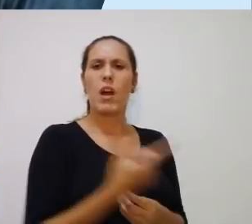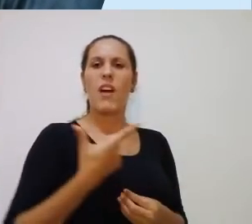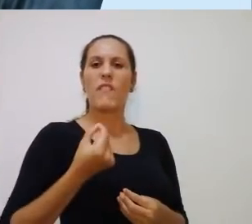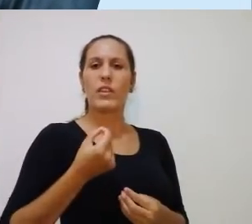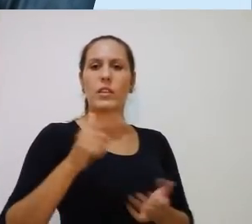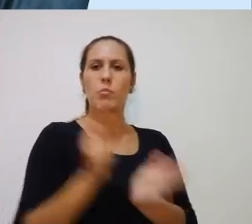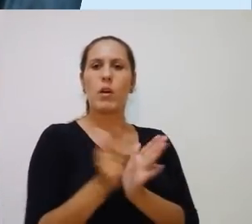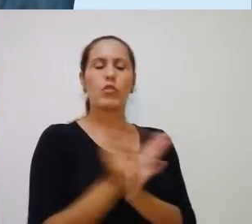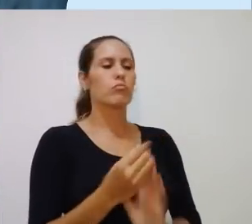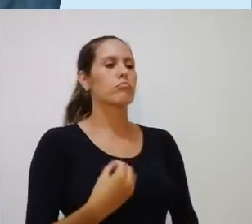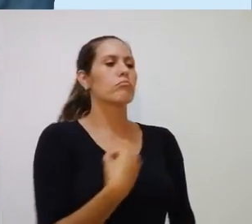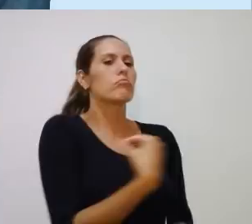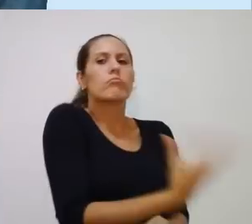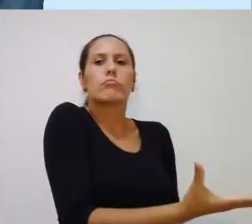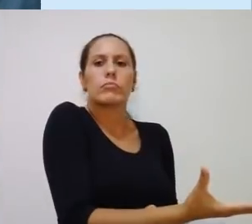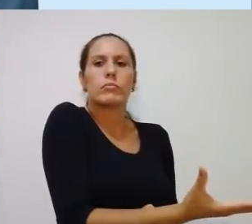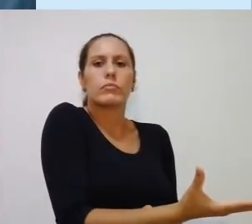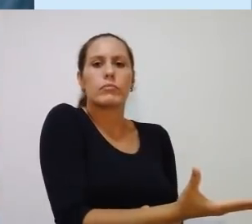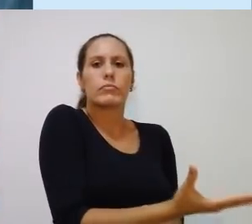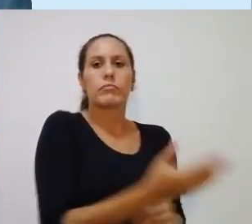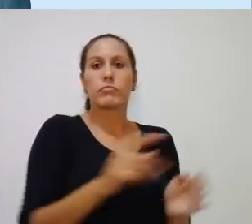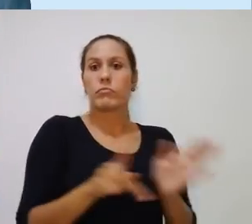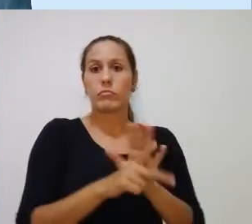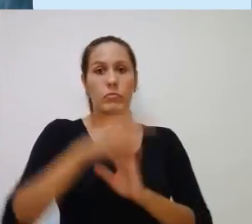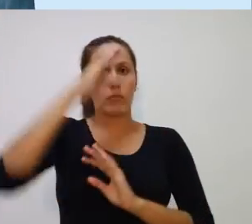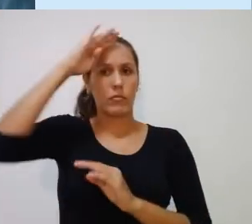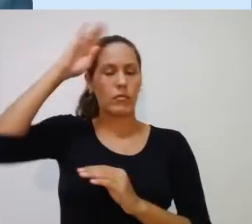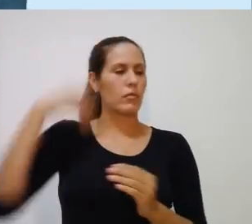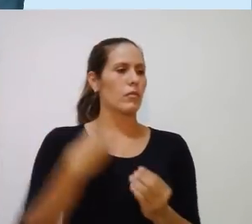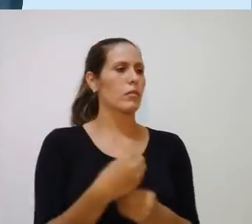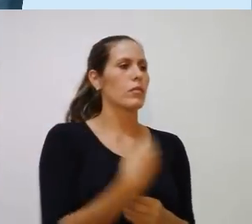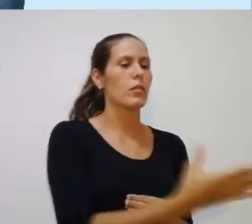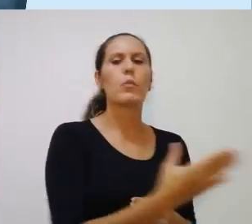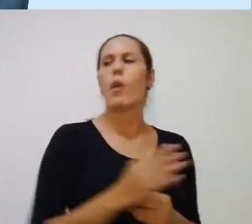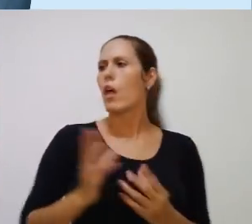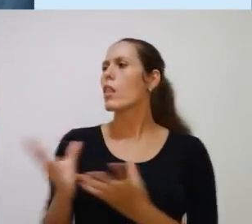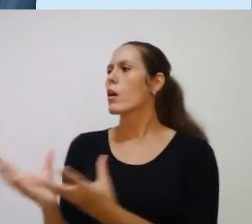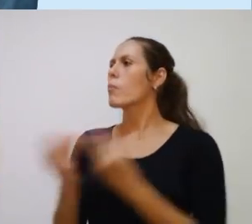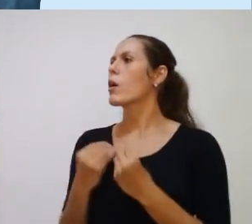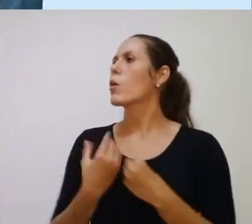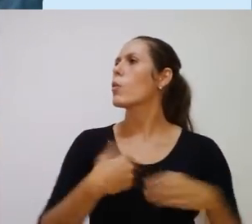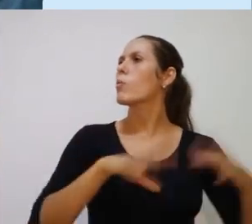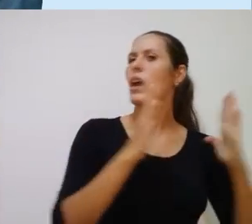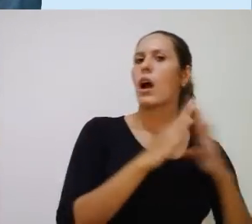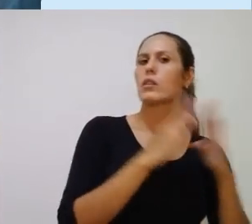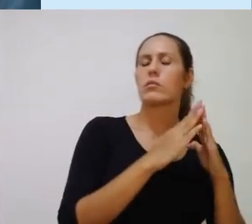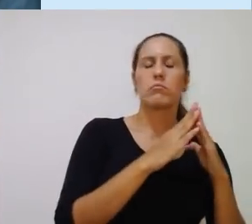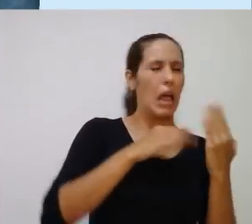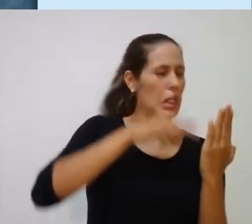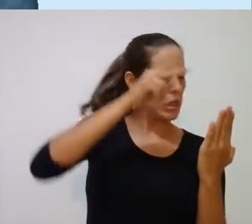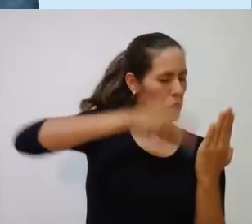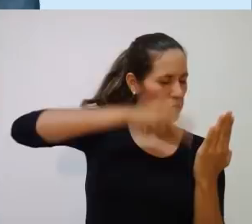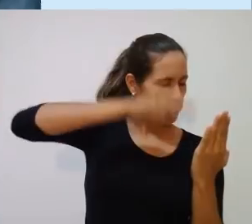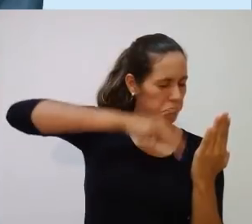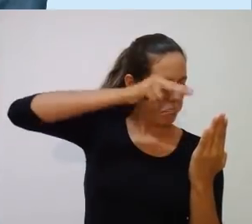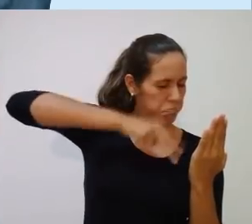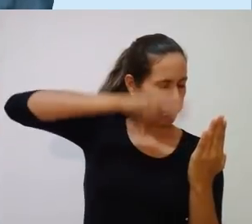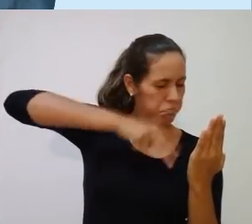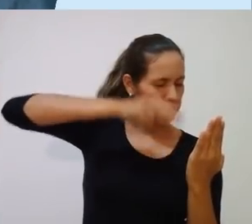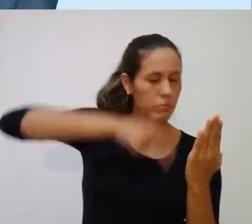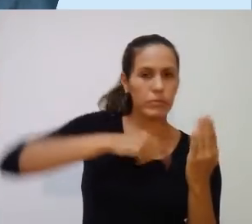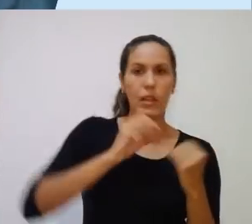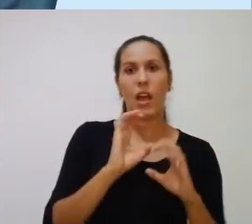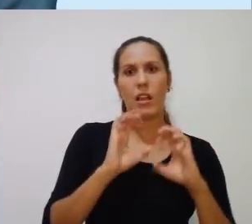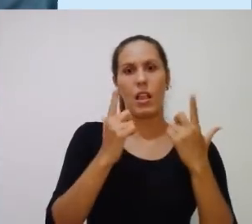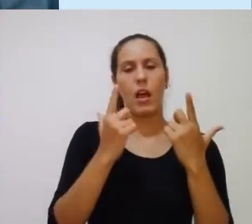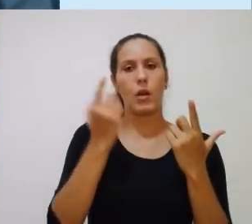20 páginas, um artigo científico, totalmente acadêmico, e ela levou esse artigo para casa no final de semana, ela leu o material, claro, o